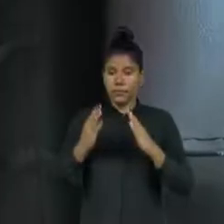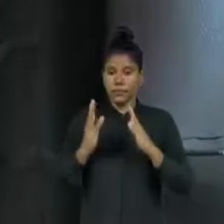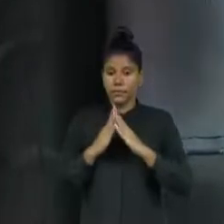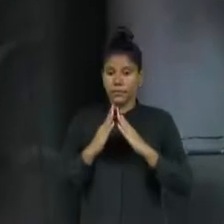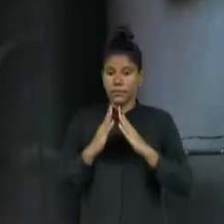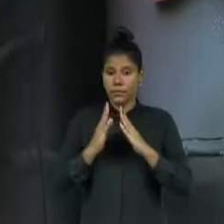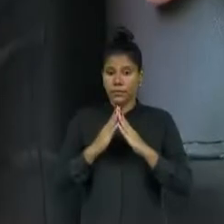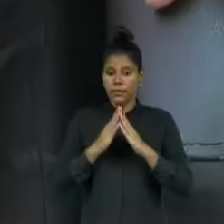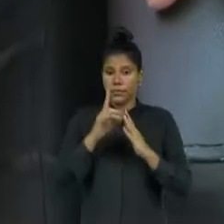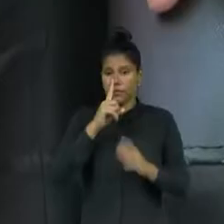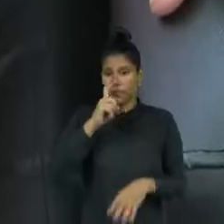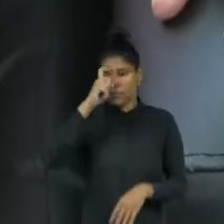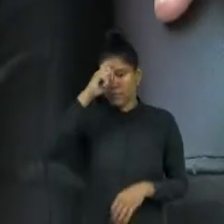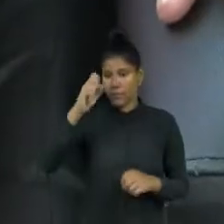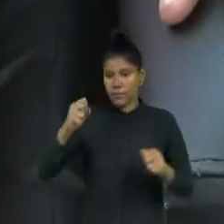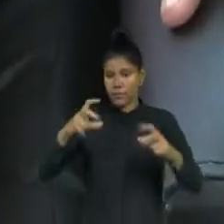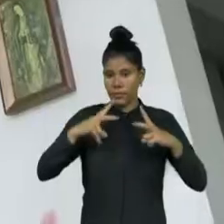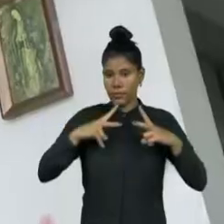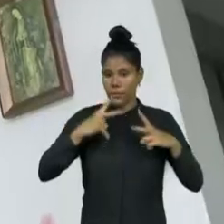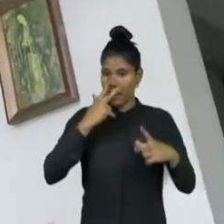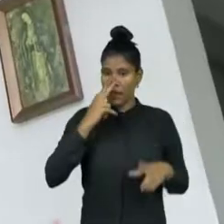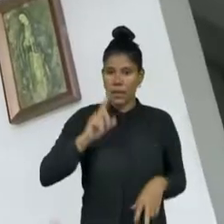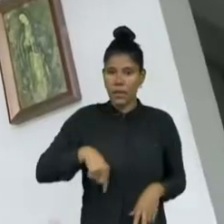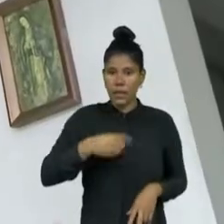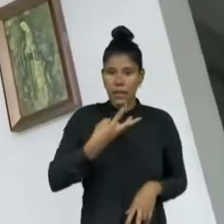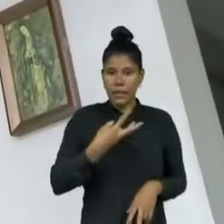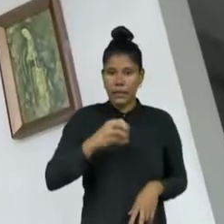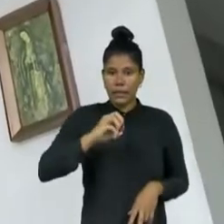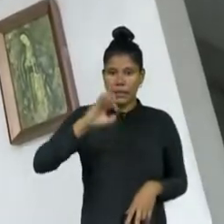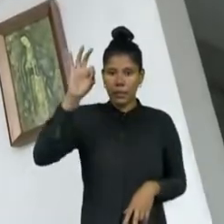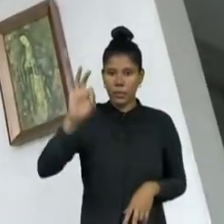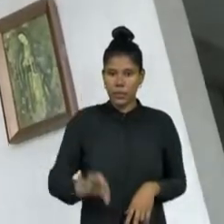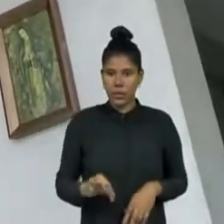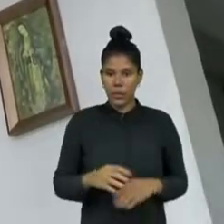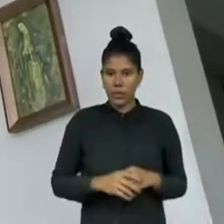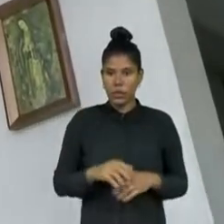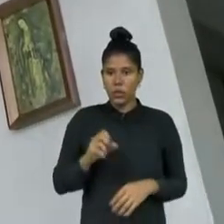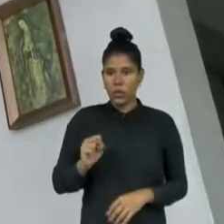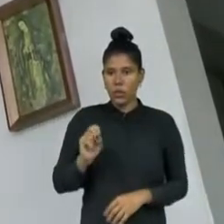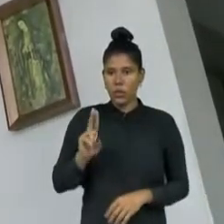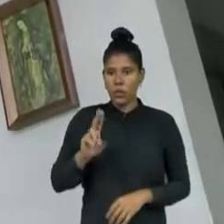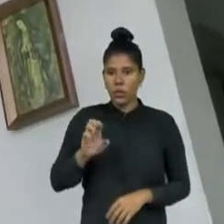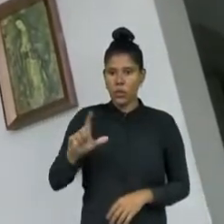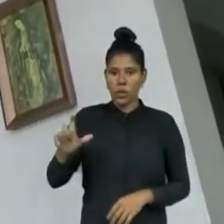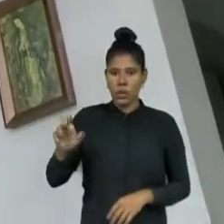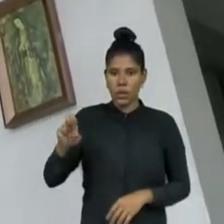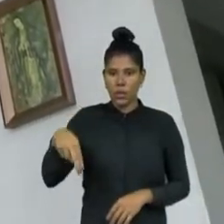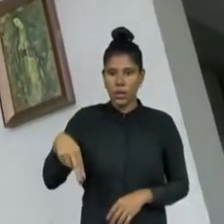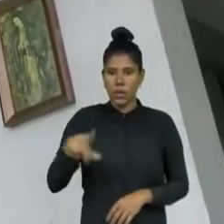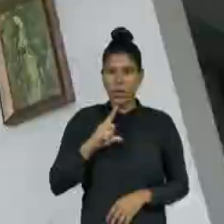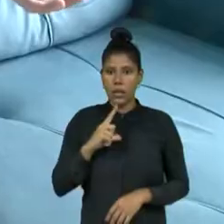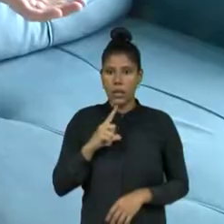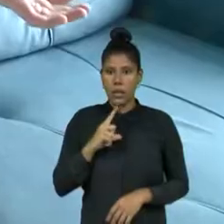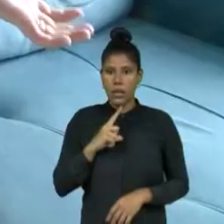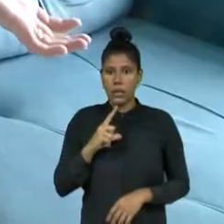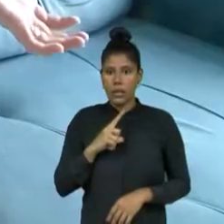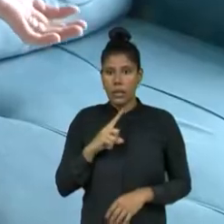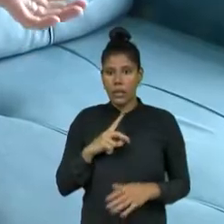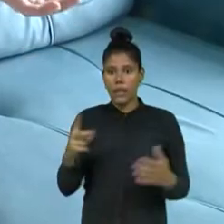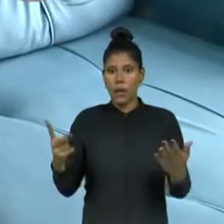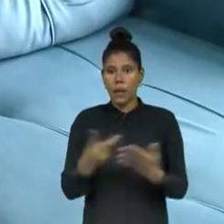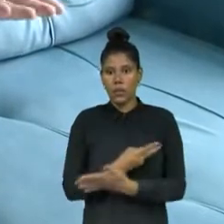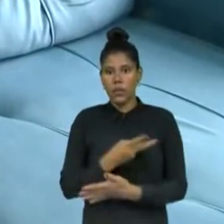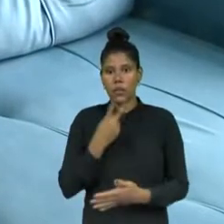violações cai para 30%. Infelizmente, Suelen foi vítima na gestação do segundo filho. Ela